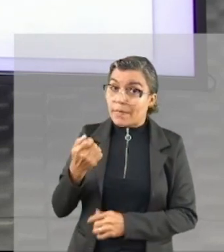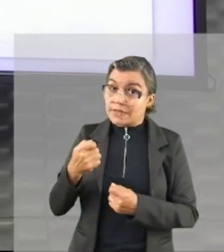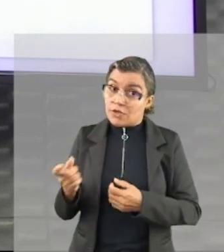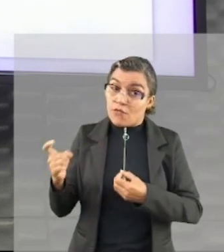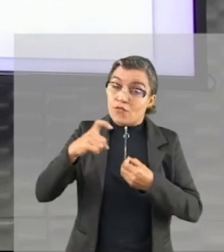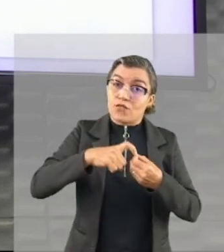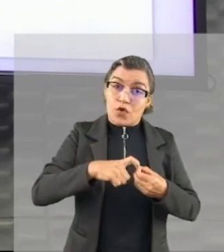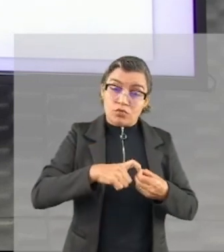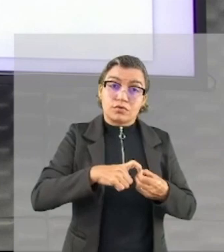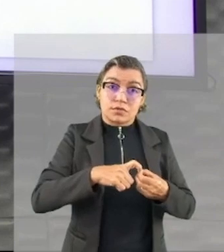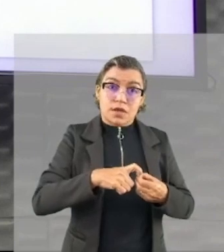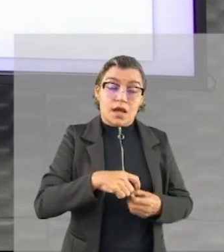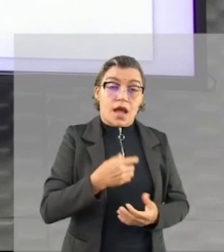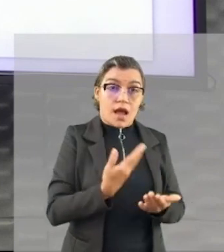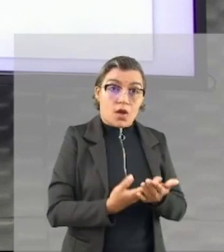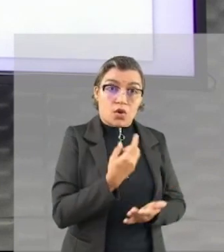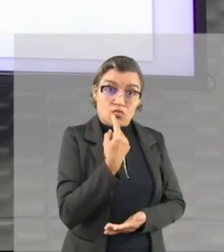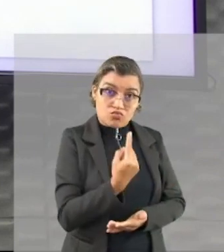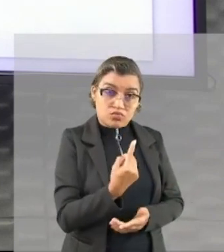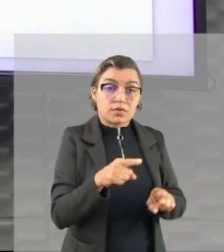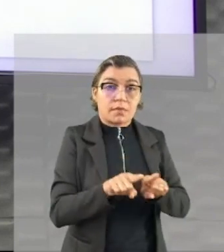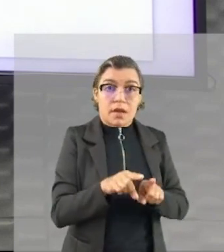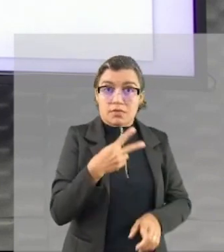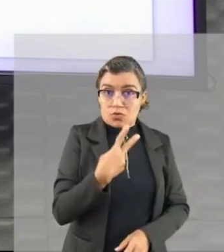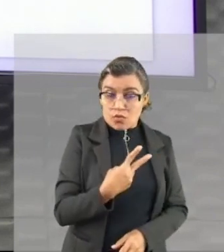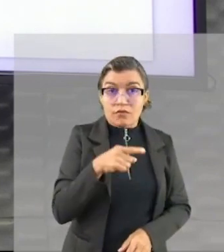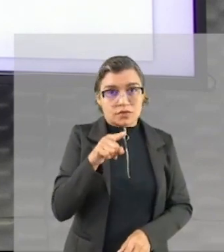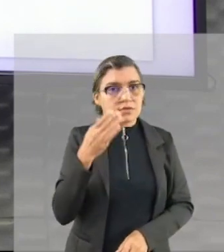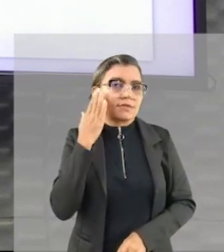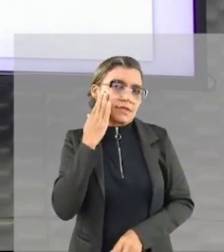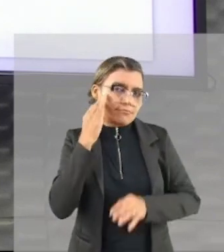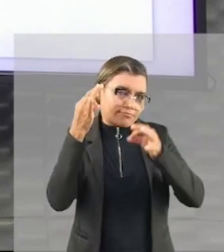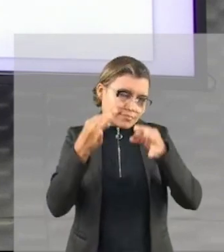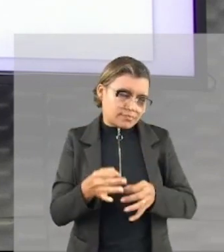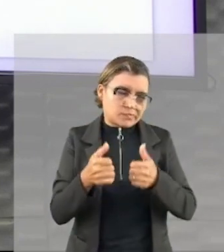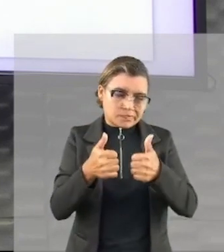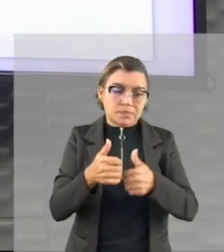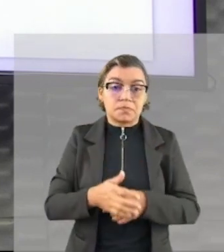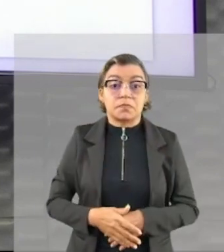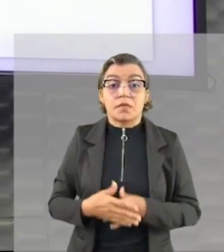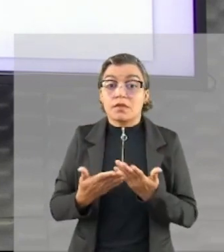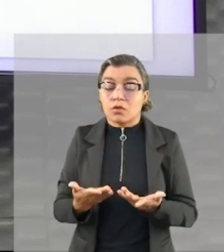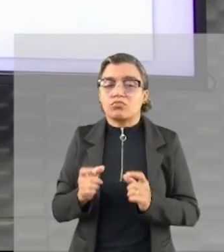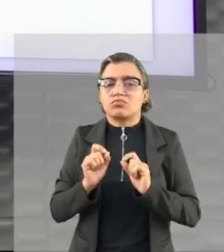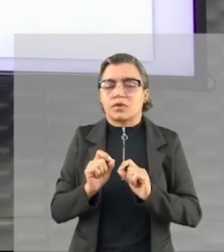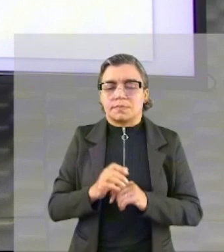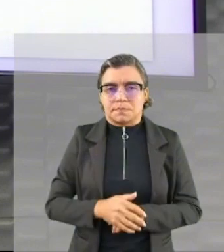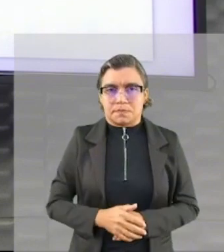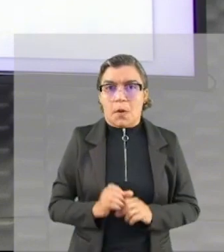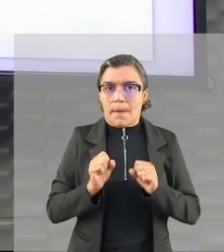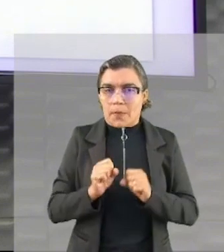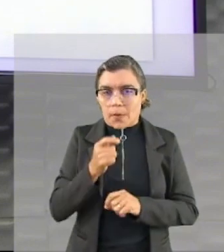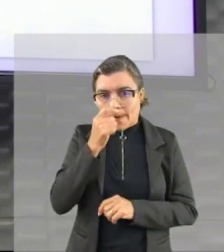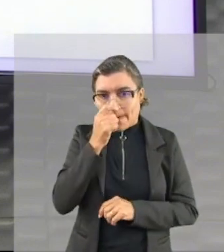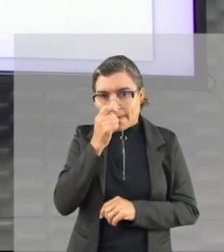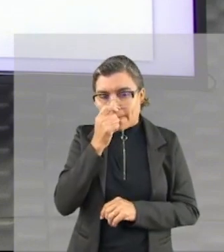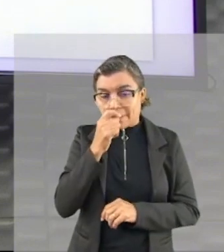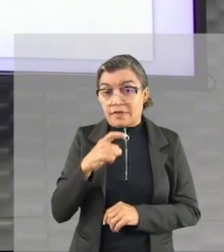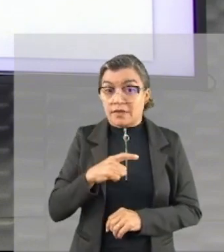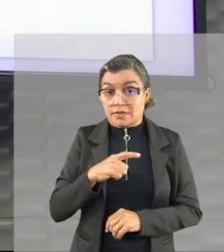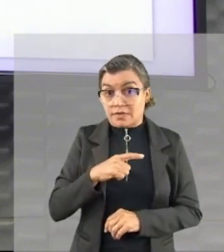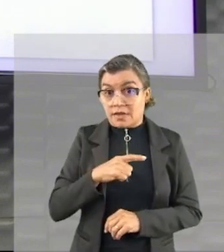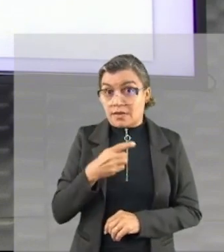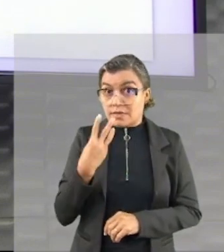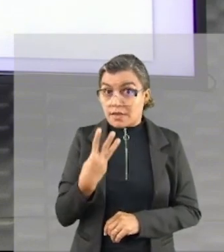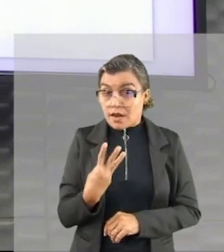aulas 1 e 2 que você vai entender melhor aqui. Isso pode ocorrer por 3